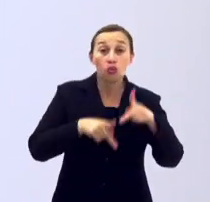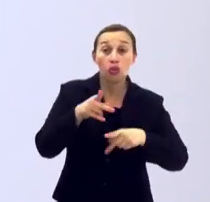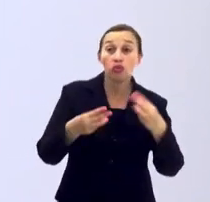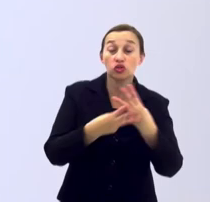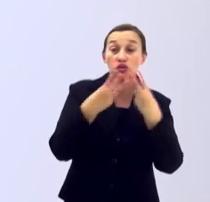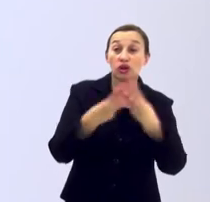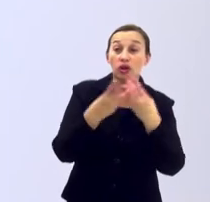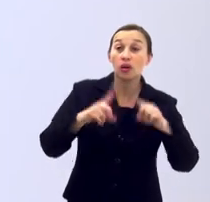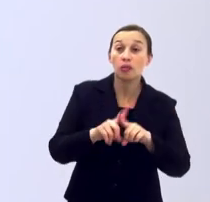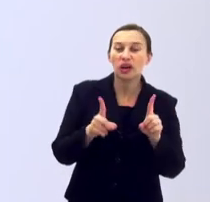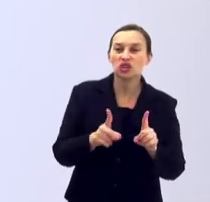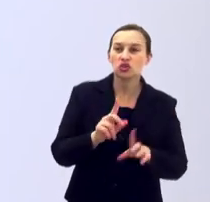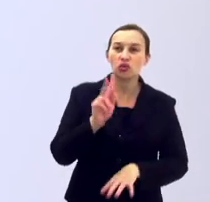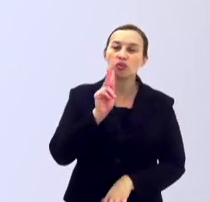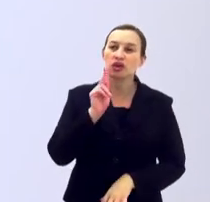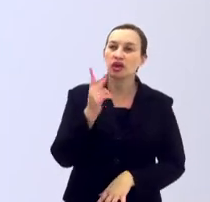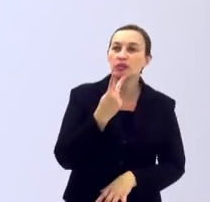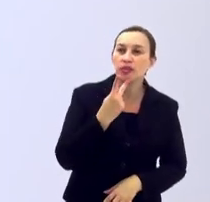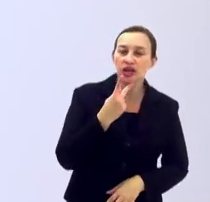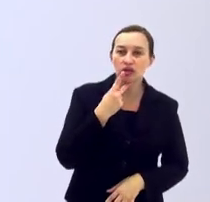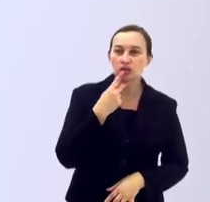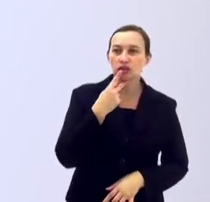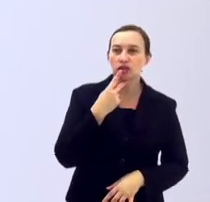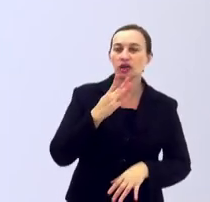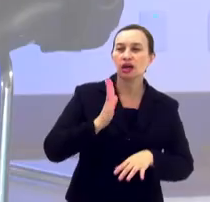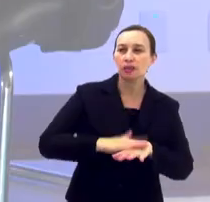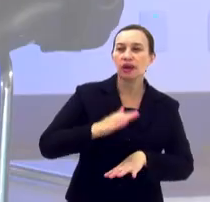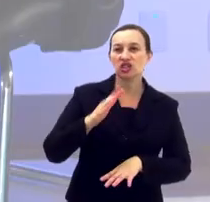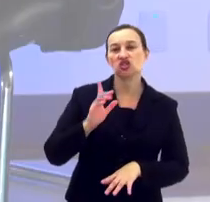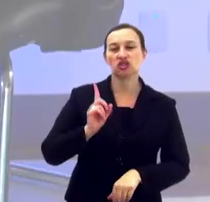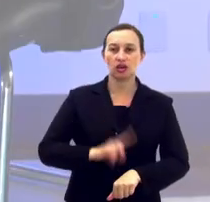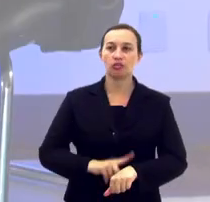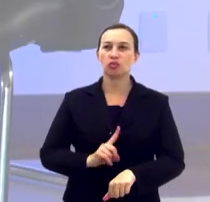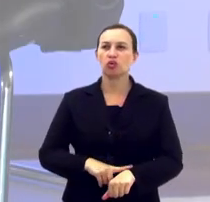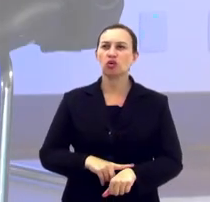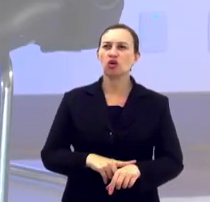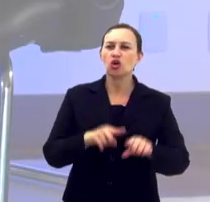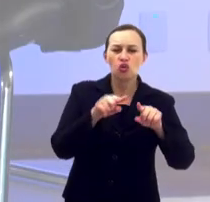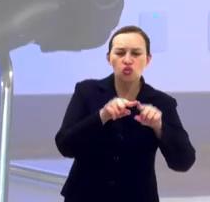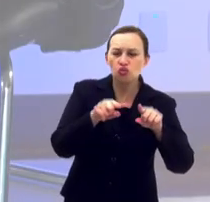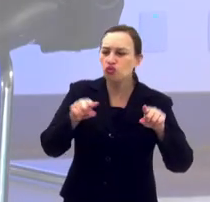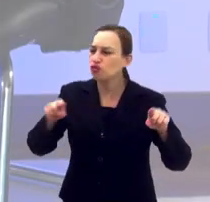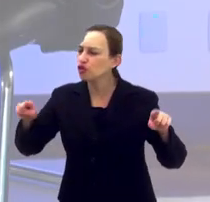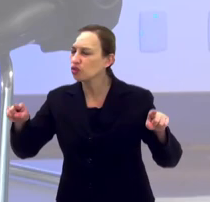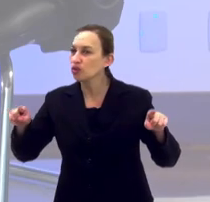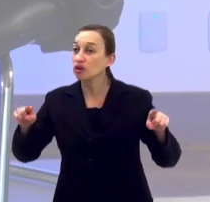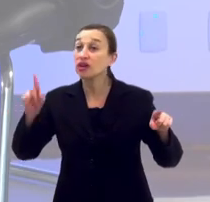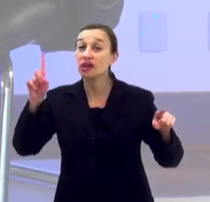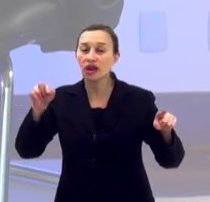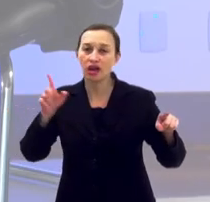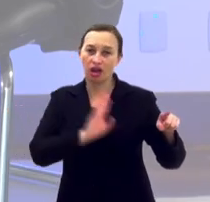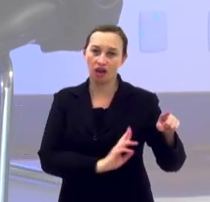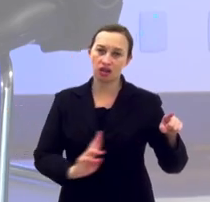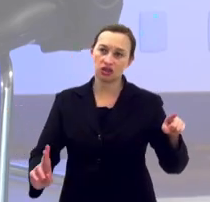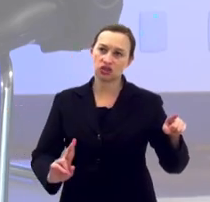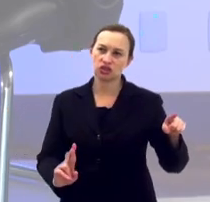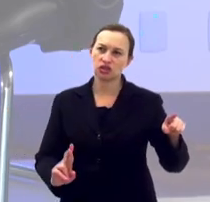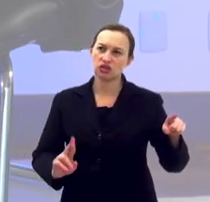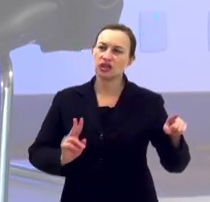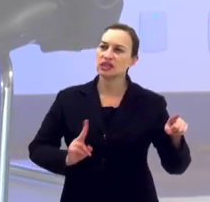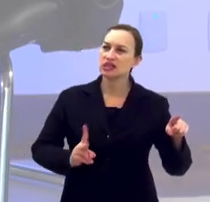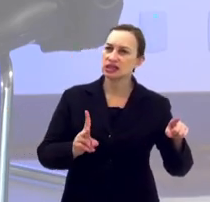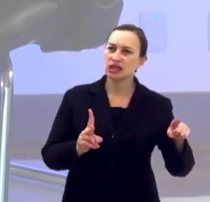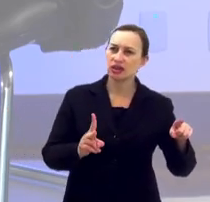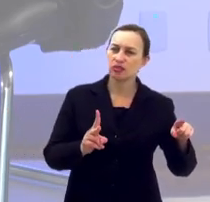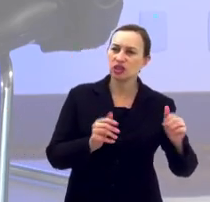povo judeu, mas como hebreus já existiam há mais tempo. Tem um fio condutor que é a religião. A religião